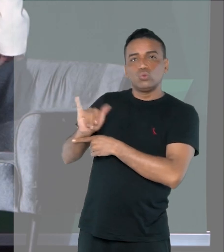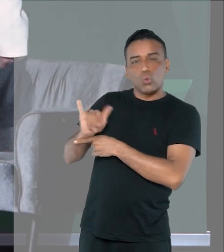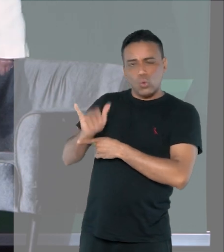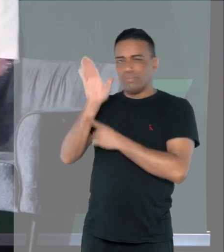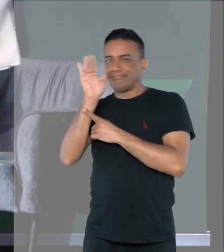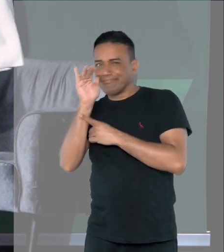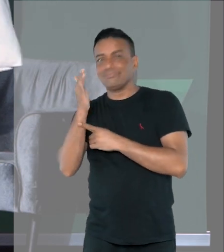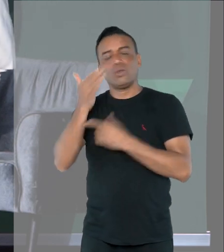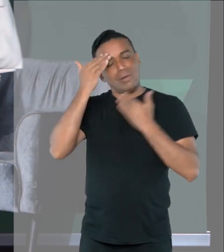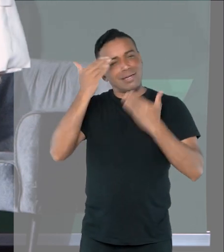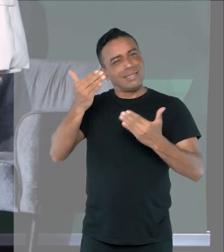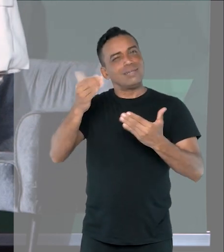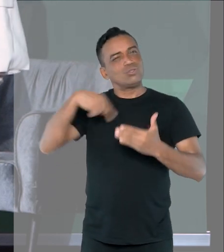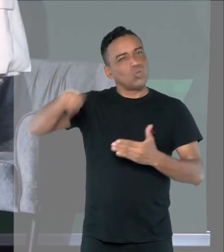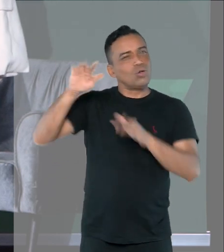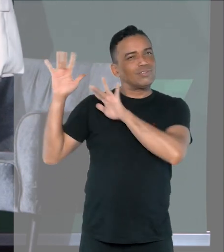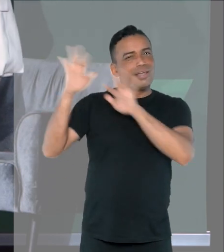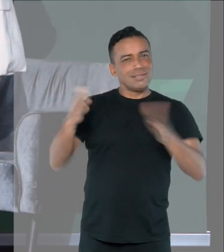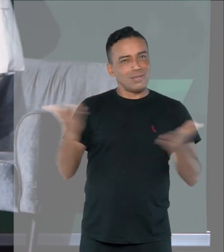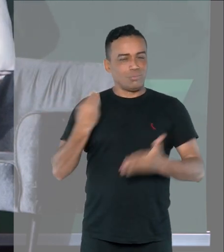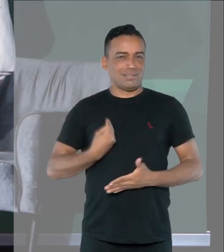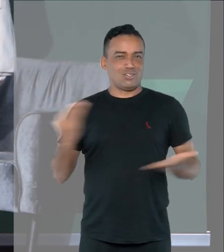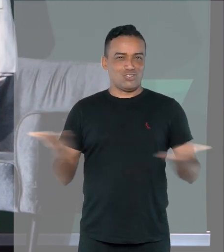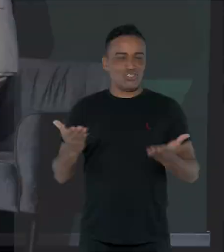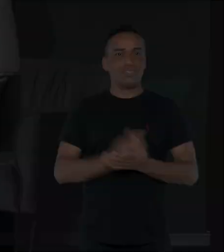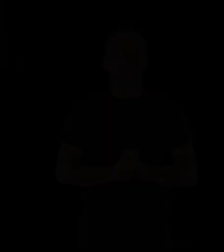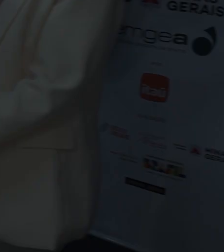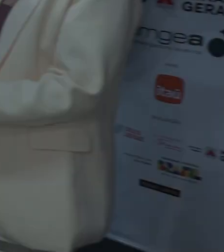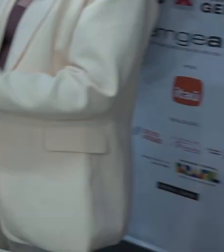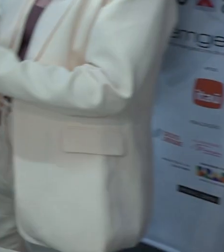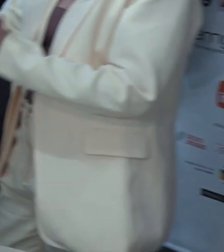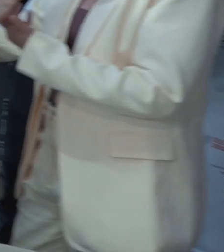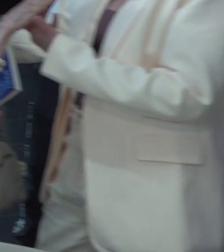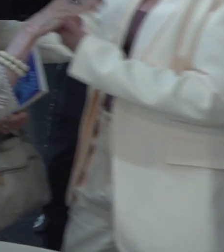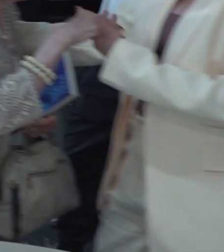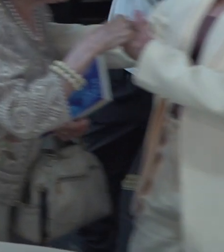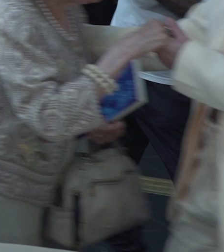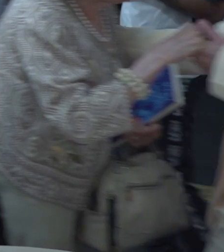Papo no YouTube. Agradeço imensamente a presença de todos vocês.